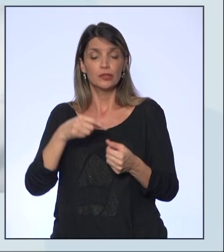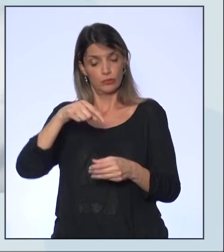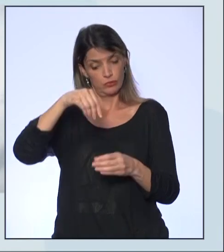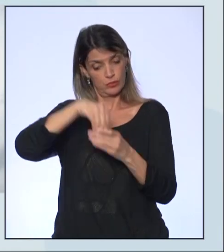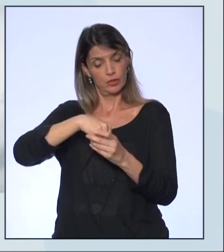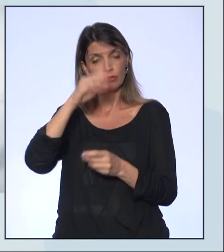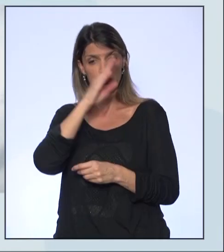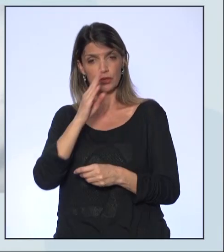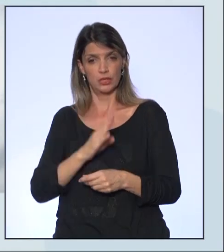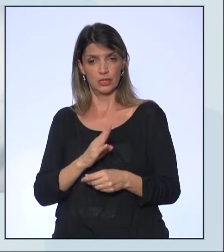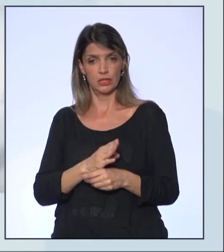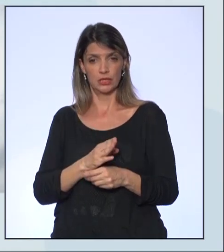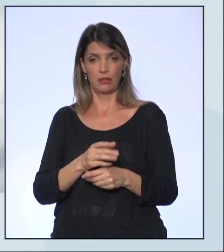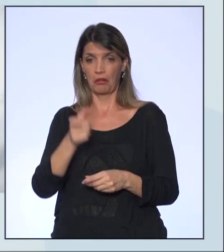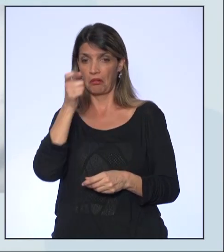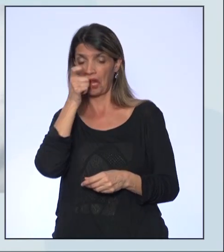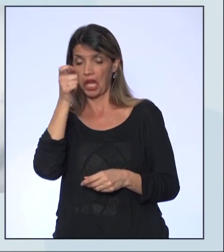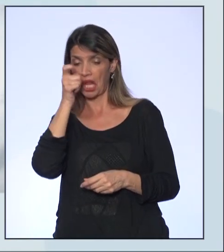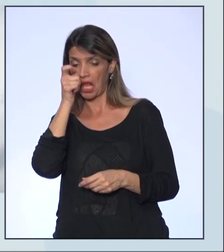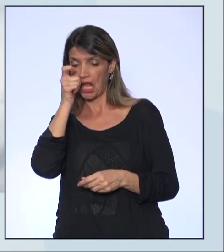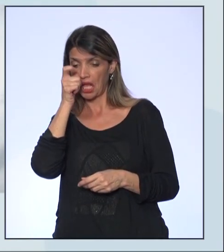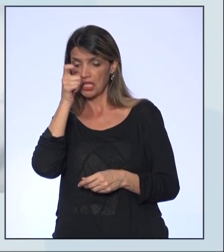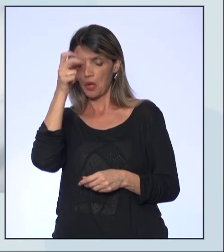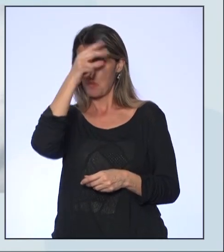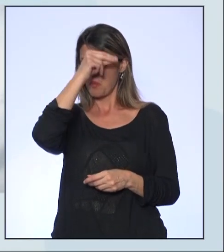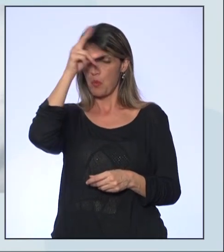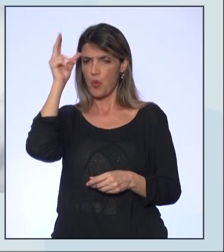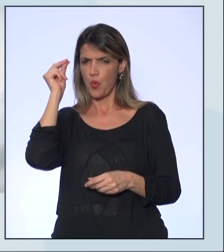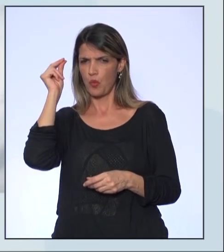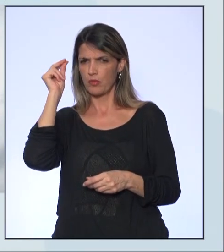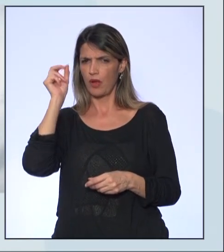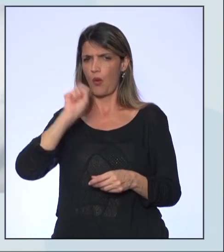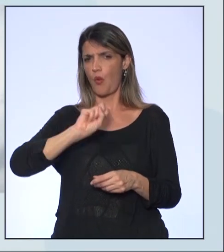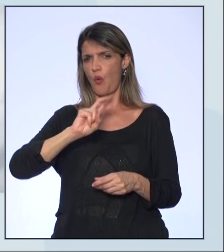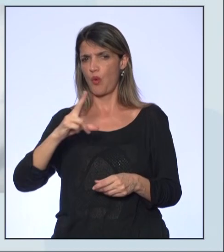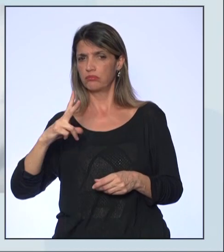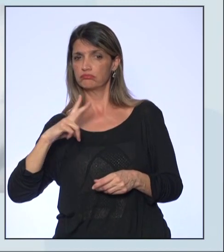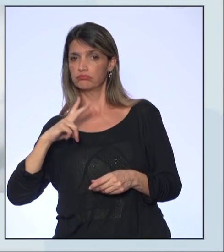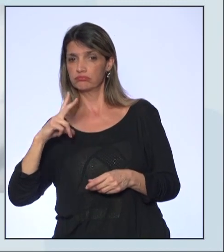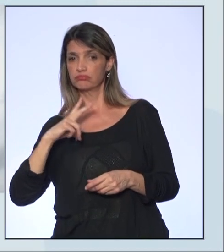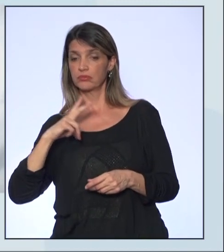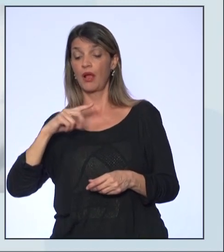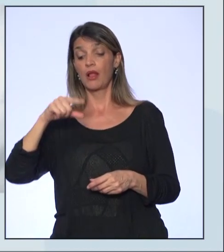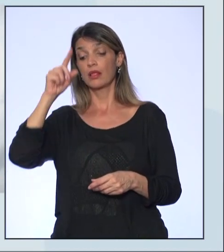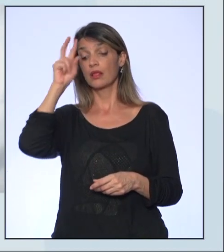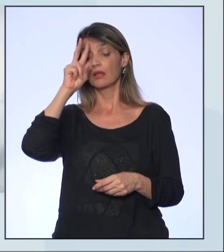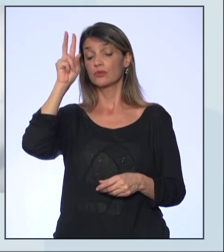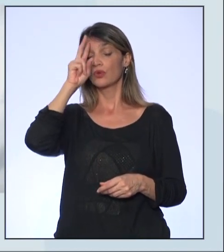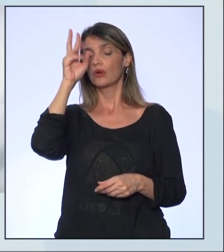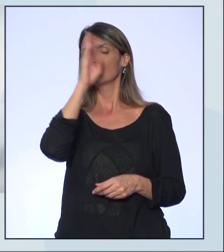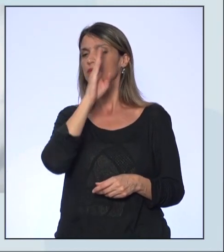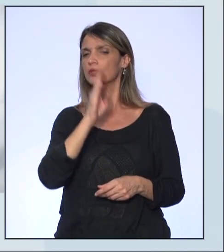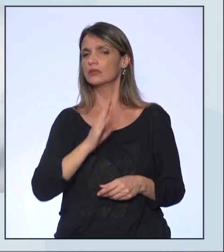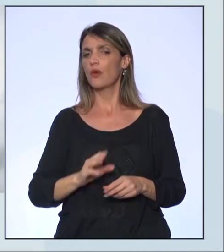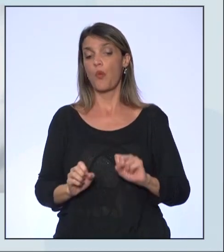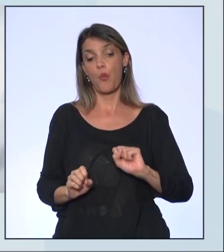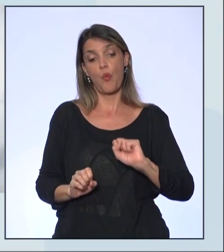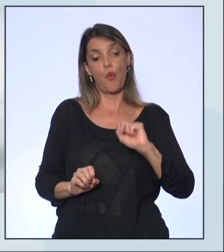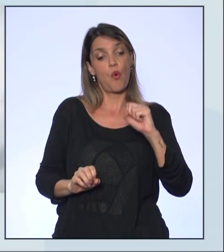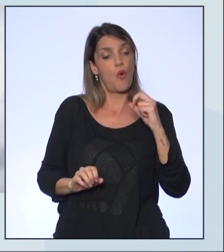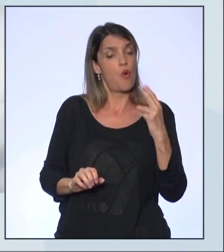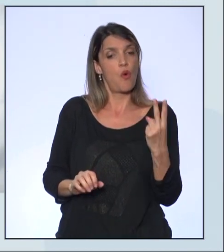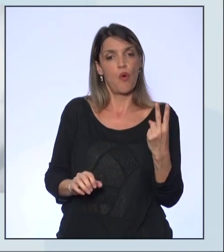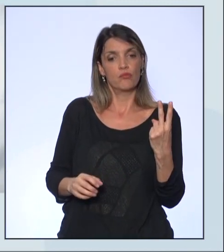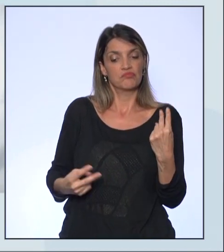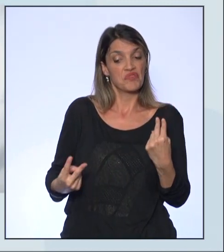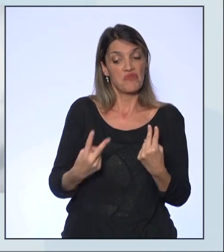de interesse público, quer por sua vinculação a fatos memoráveis da história do Brasil, quer por seu excepcional